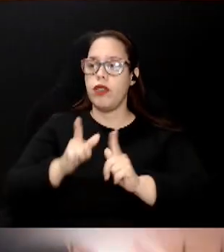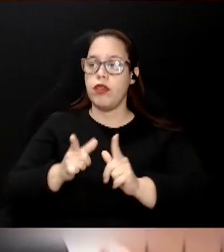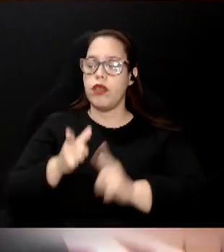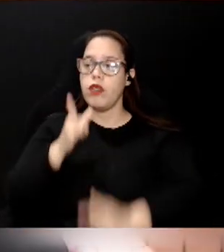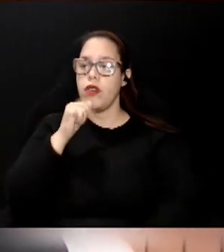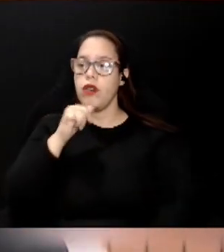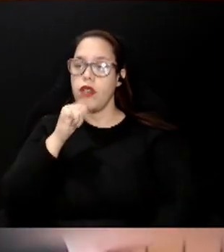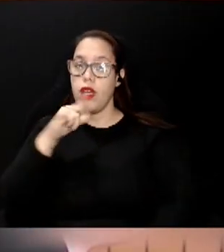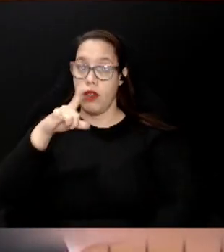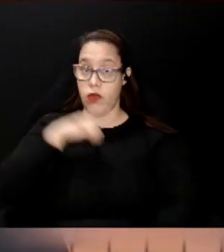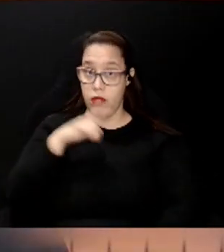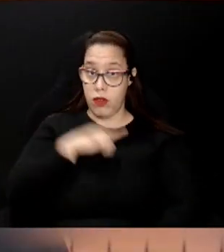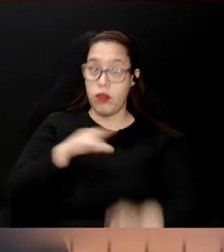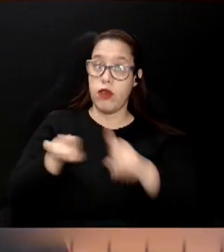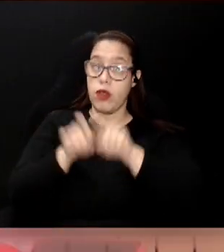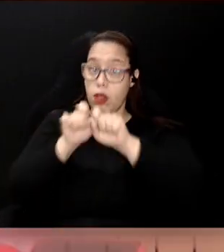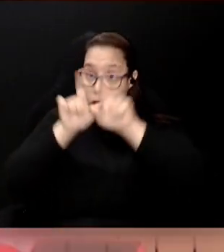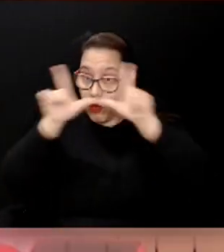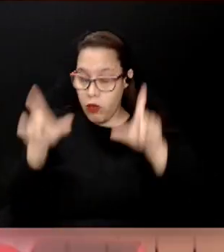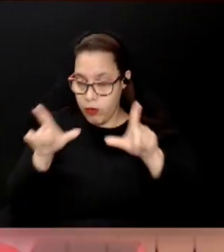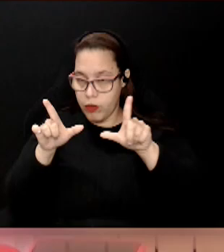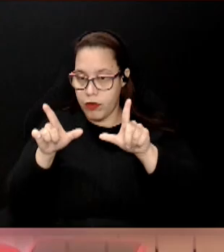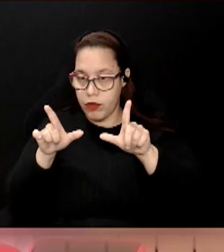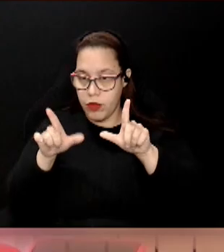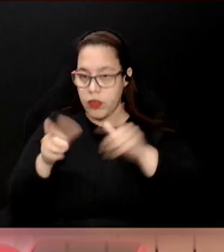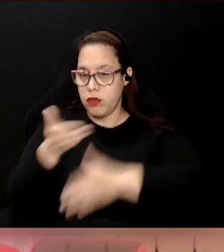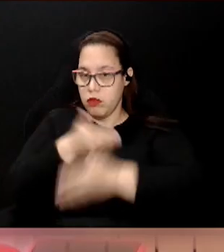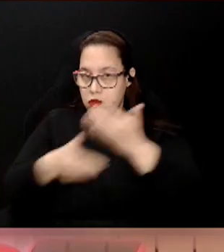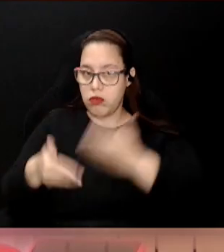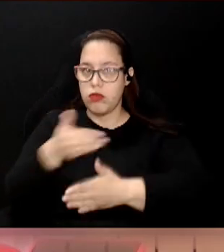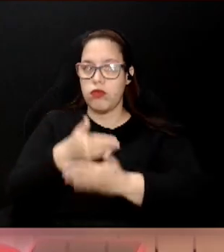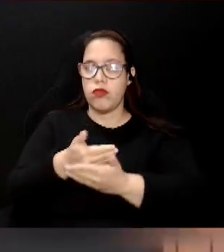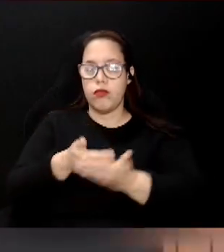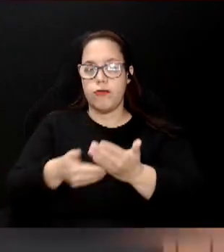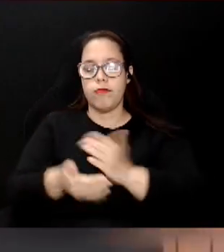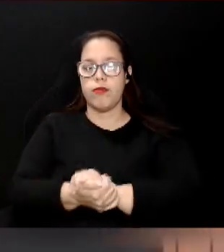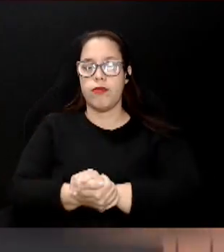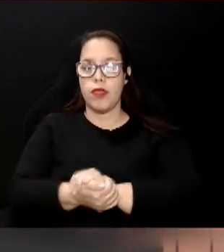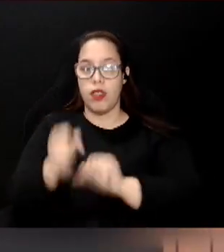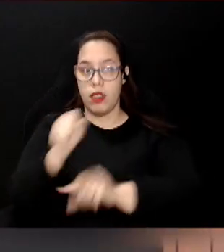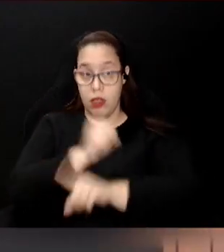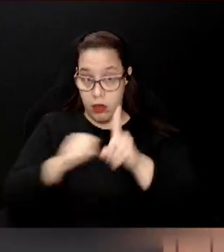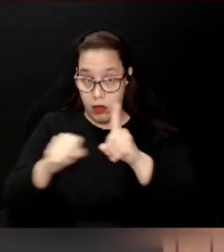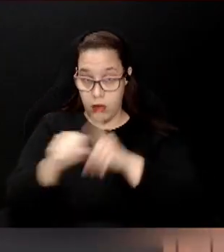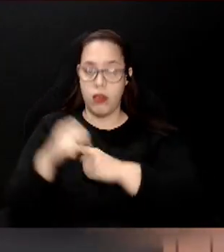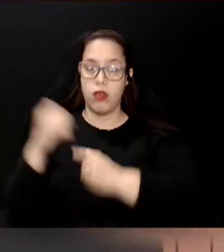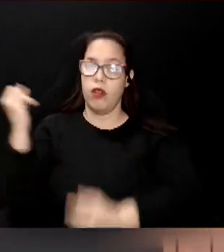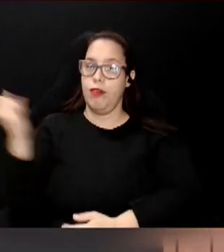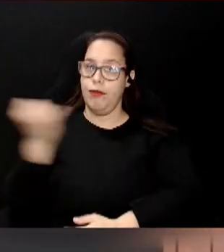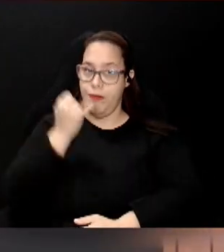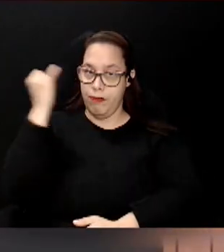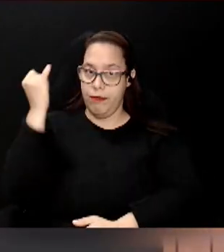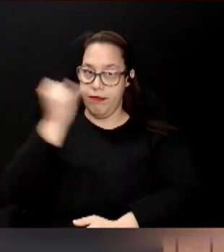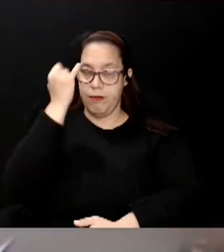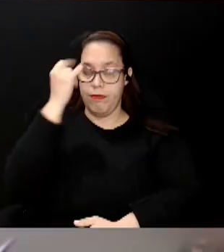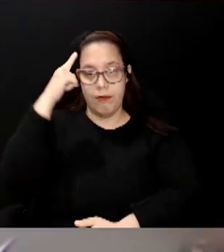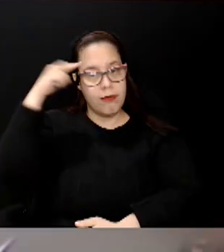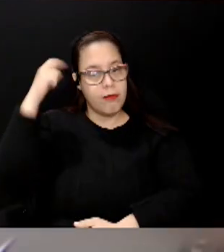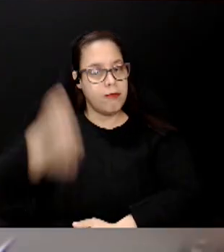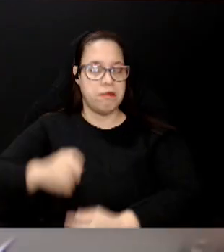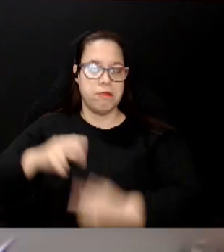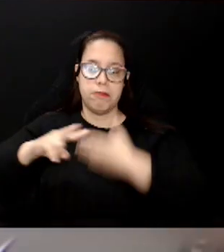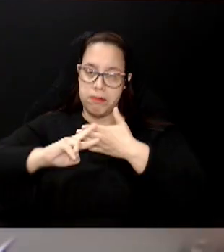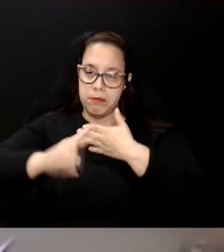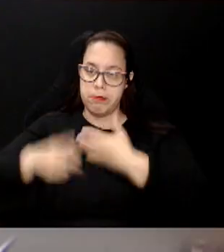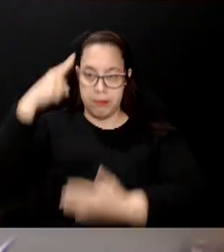foi destaque. Segundo os participantes, o envolvimento da sociedade é fundamental em decisões que impactam diretamente